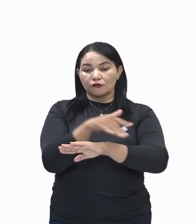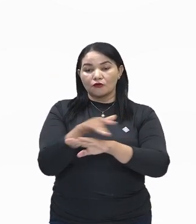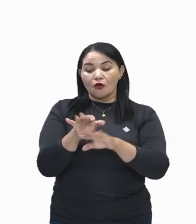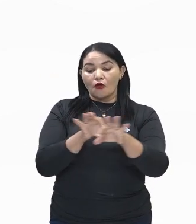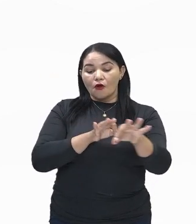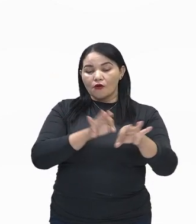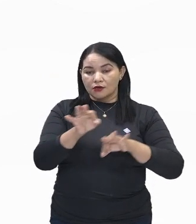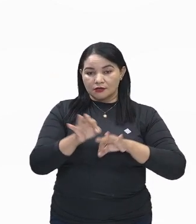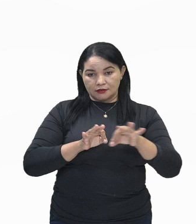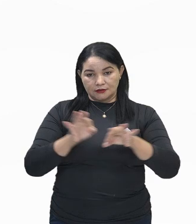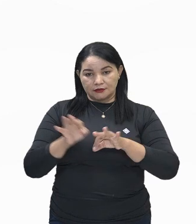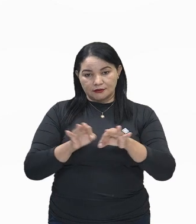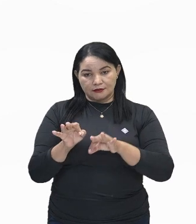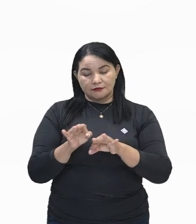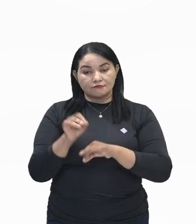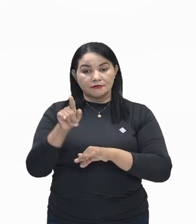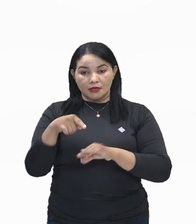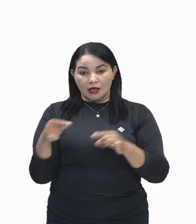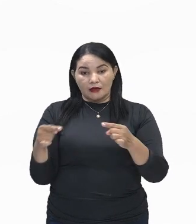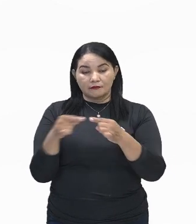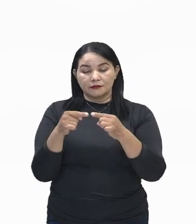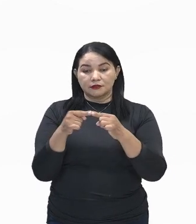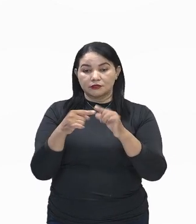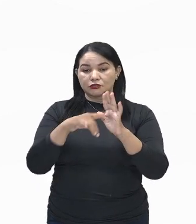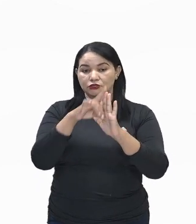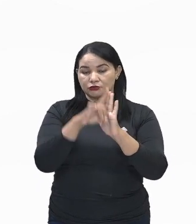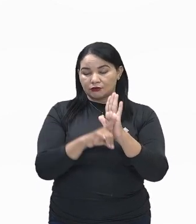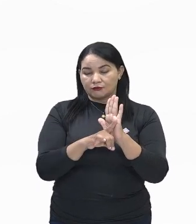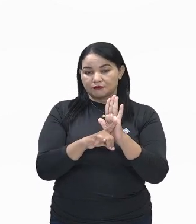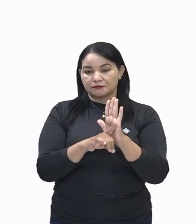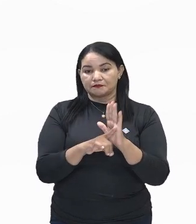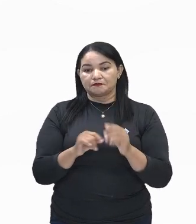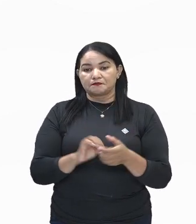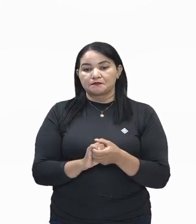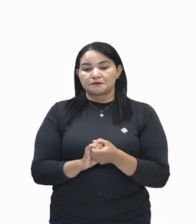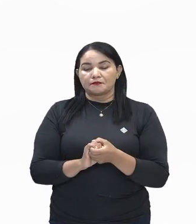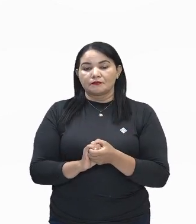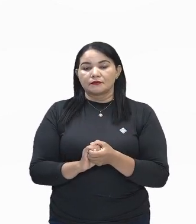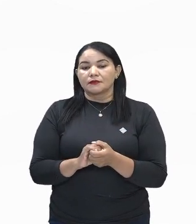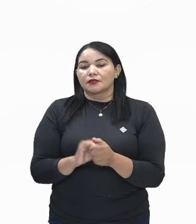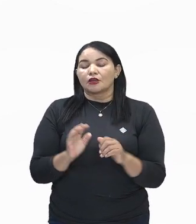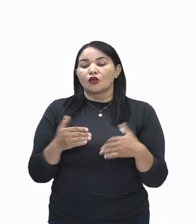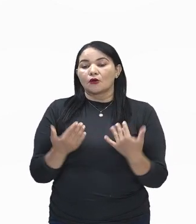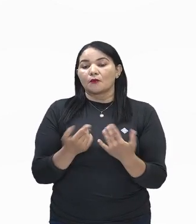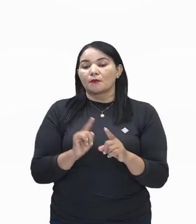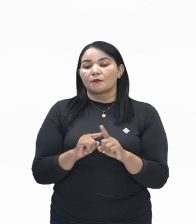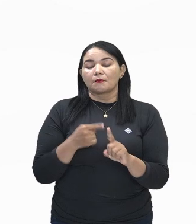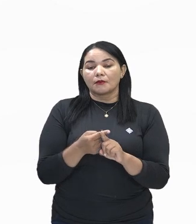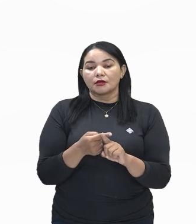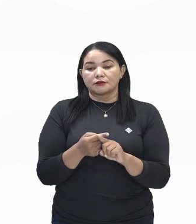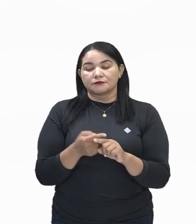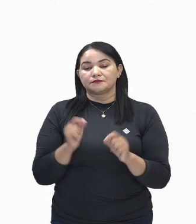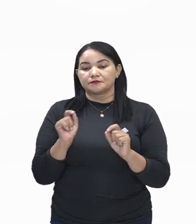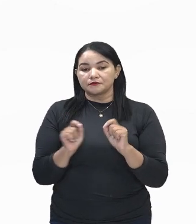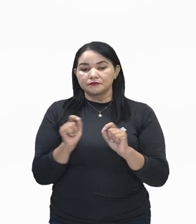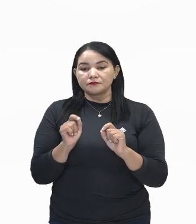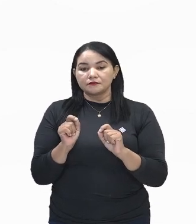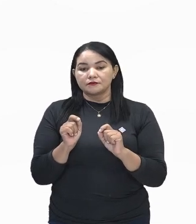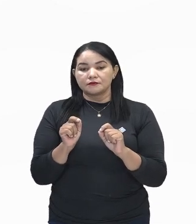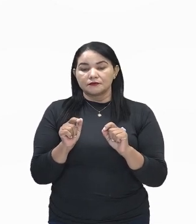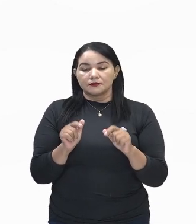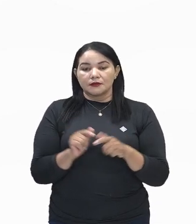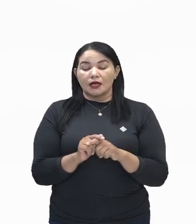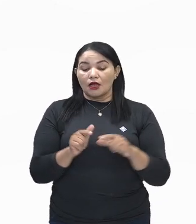organizada, é um direito, né? O que mais, pessoal? O exercício desse tipo de direito, né, que é o